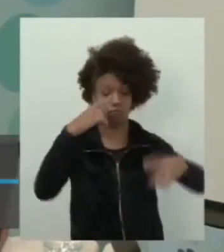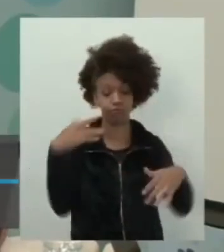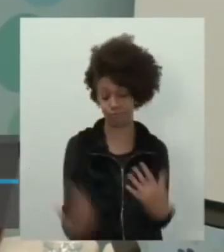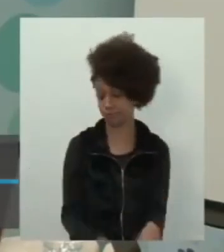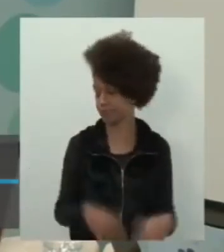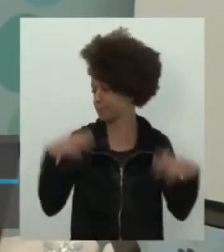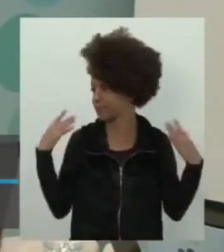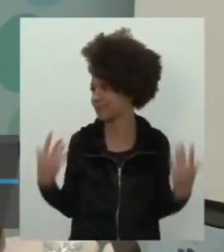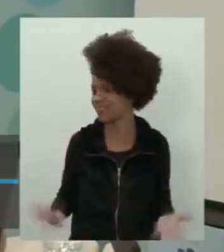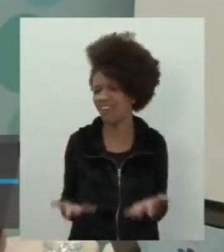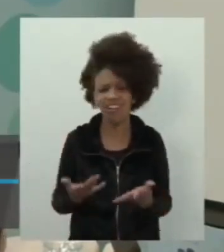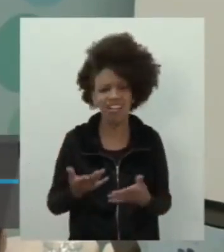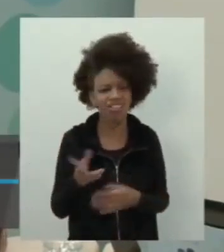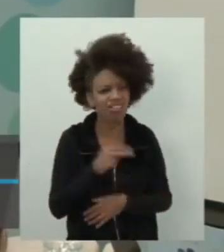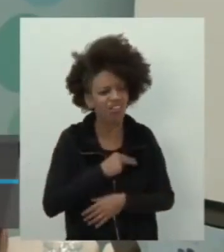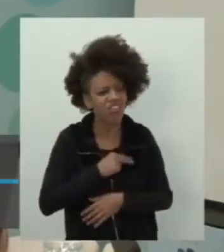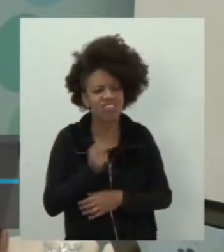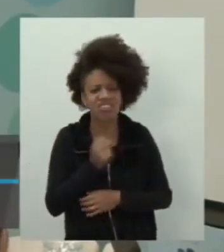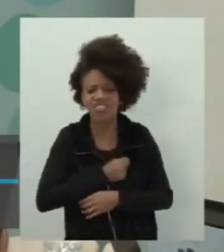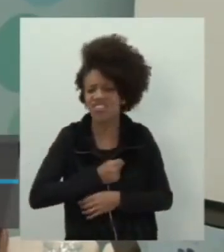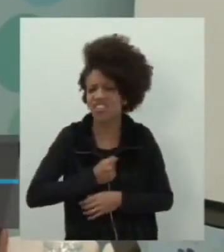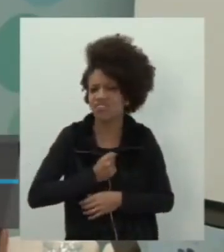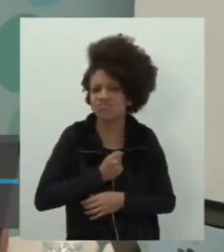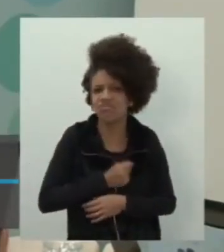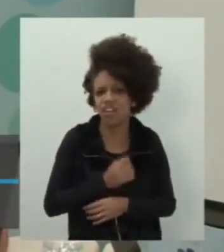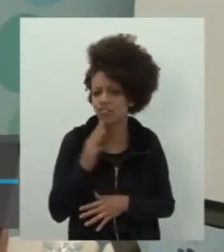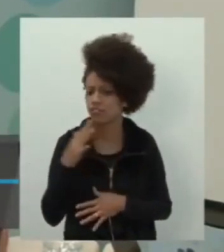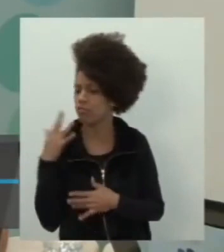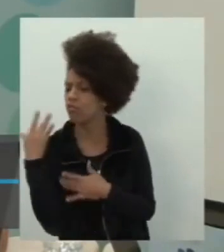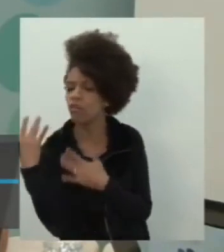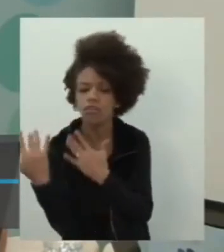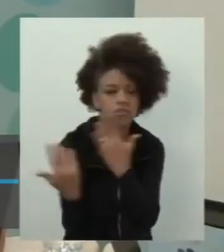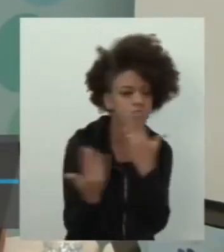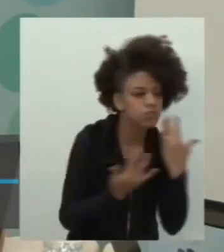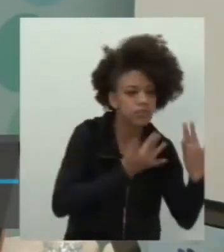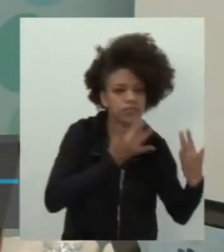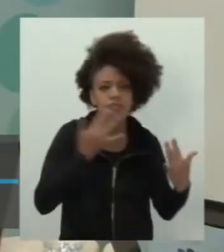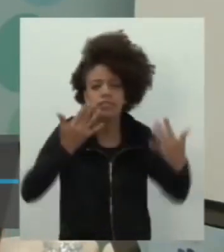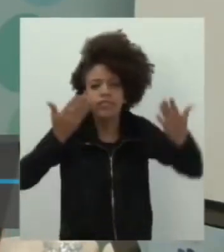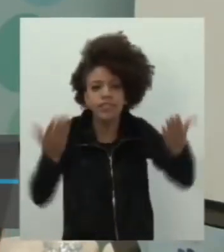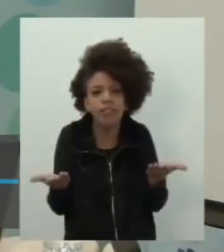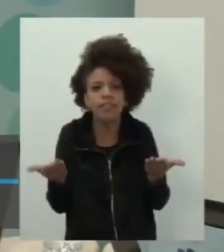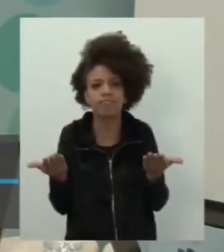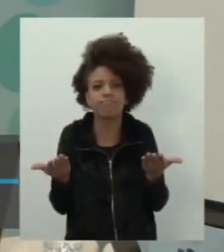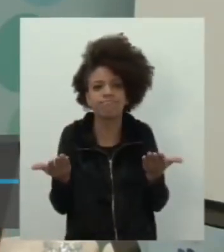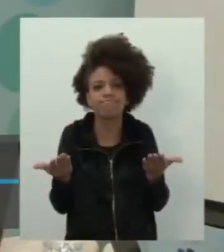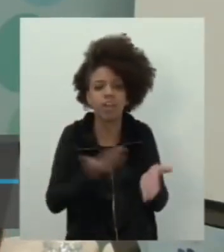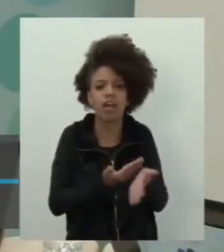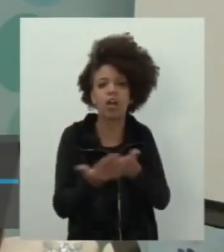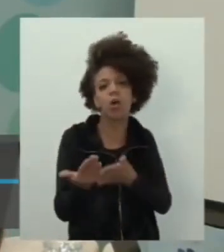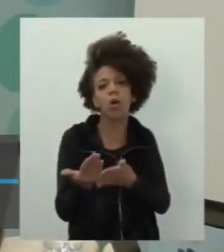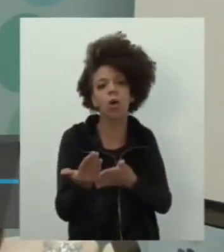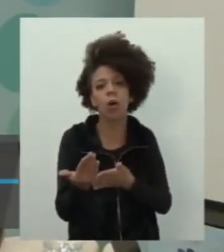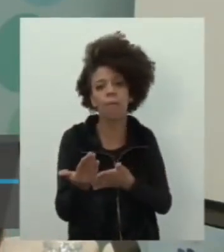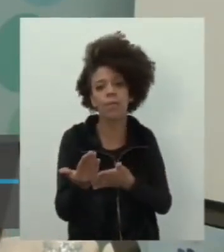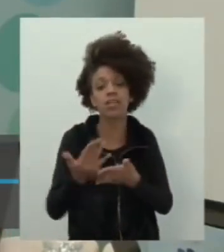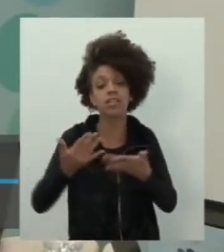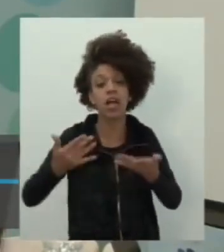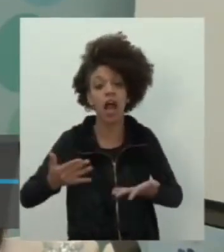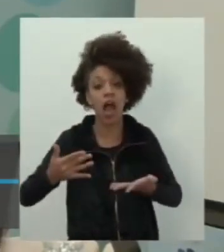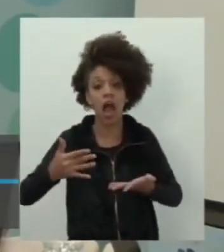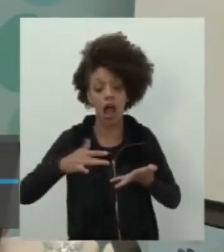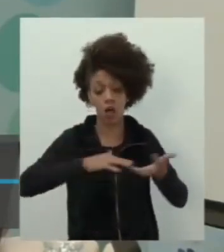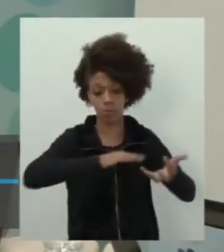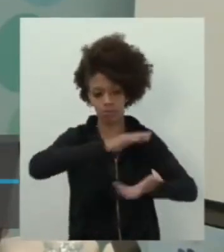assim, nossa, que saudade da época que falavam sobre campos e flores, né? E aí começa a vir um movimento